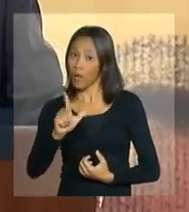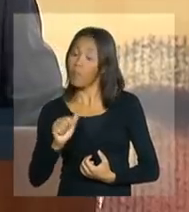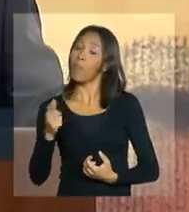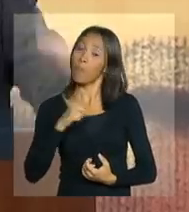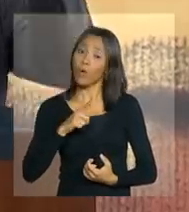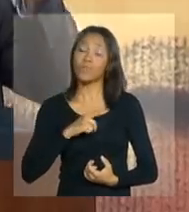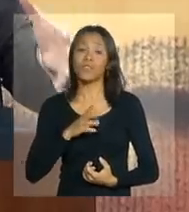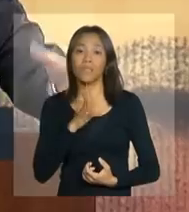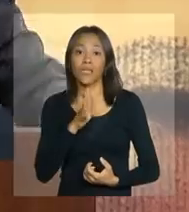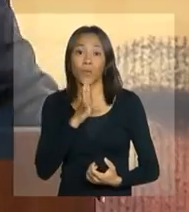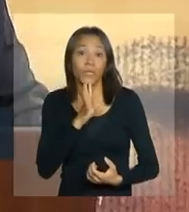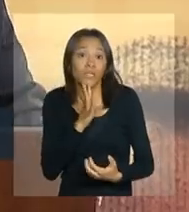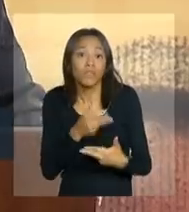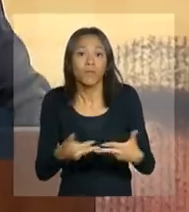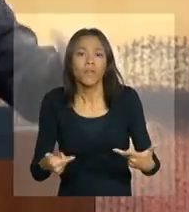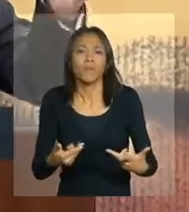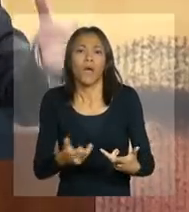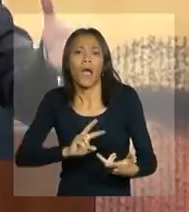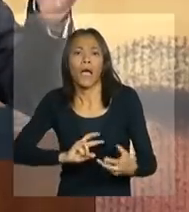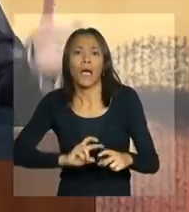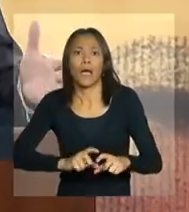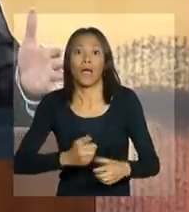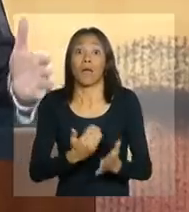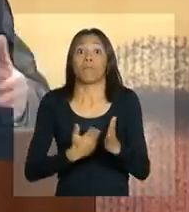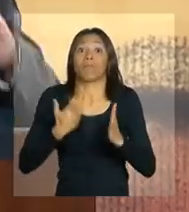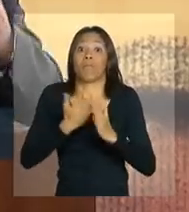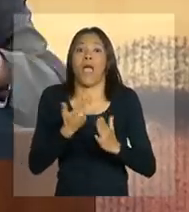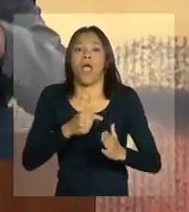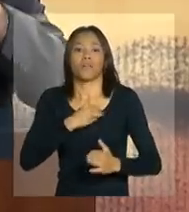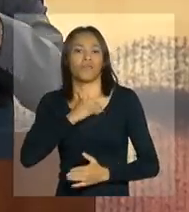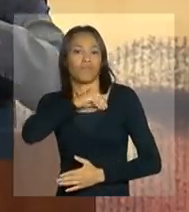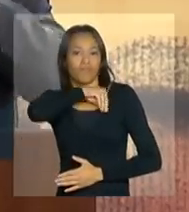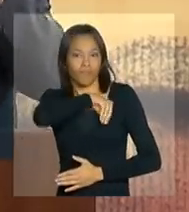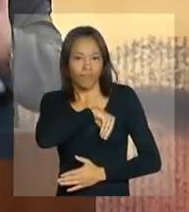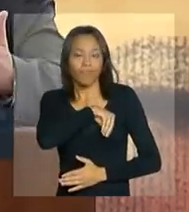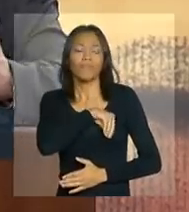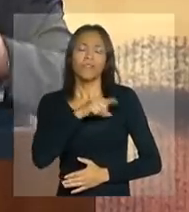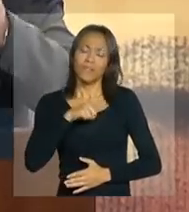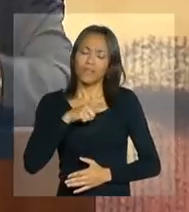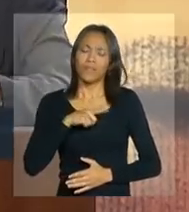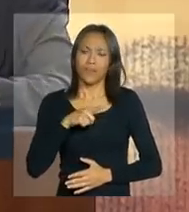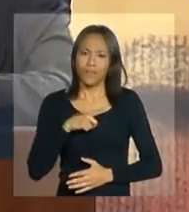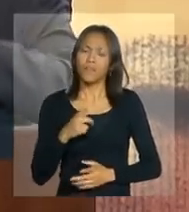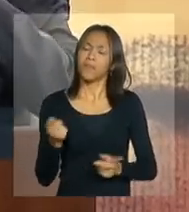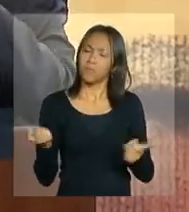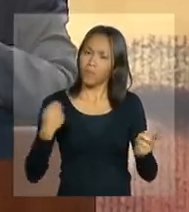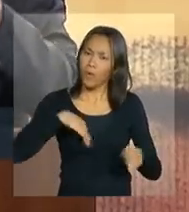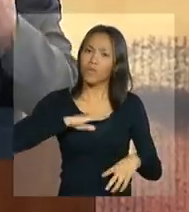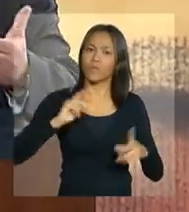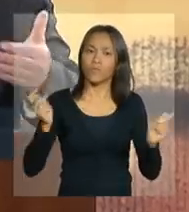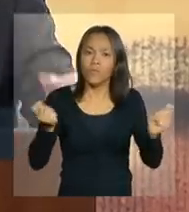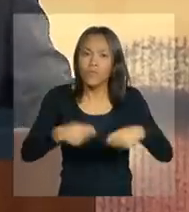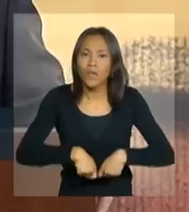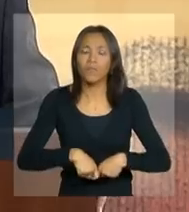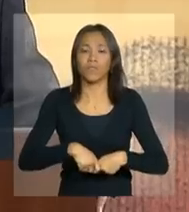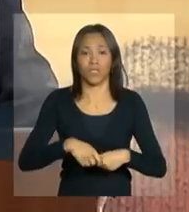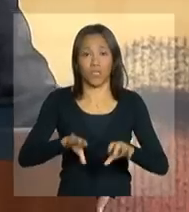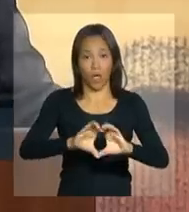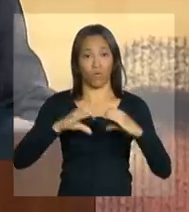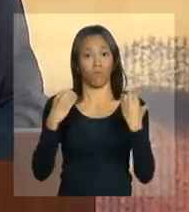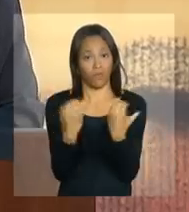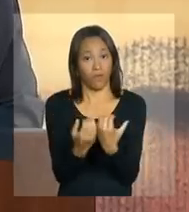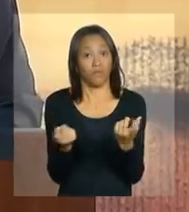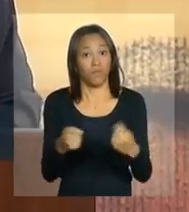públicas ampliando a sua renda e com isso também num círculo crescente a gente possa fazer com que os quilombolas